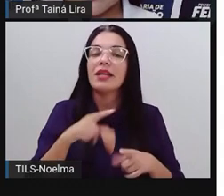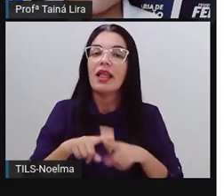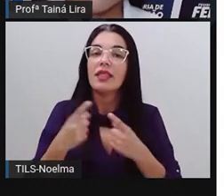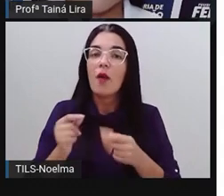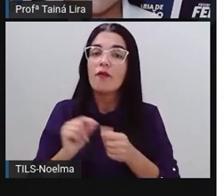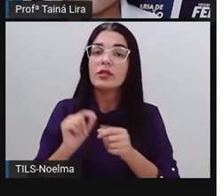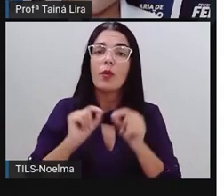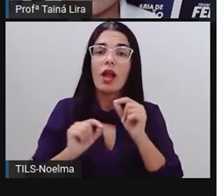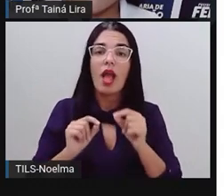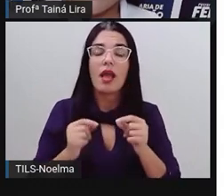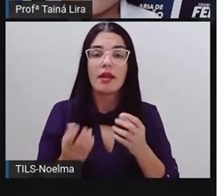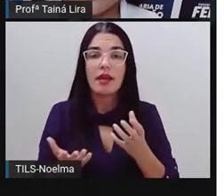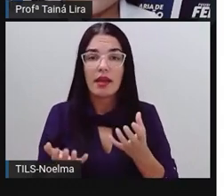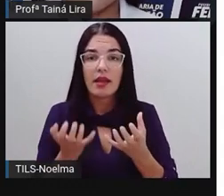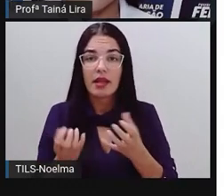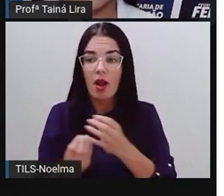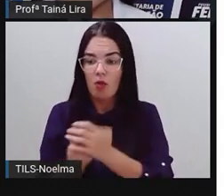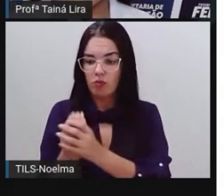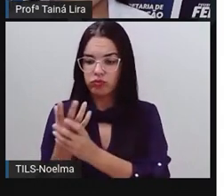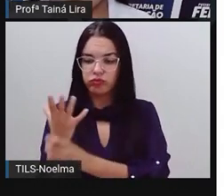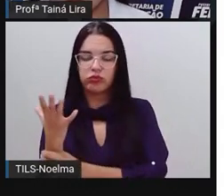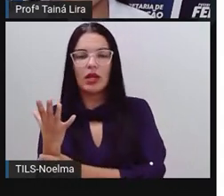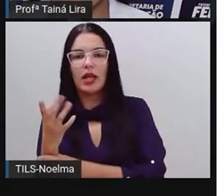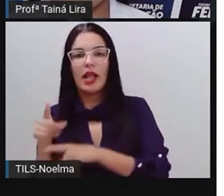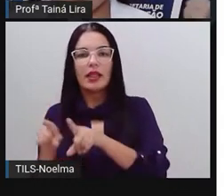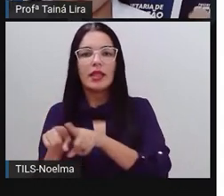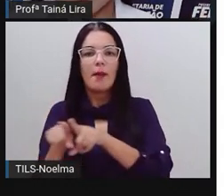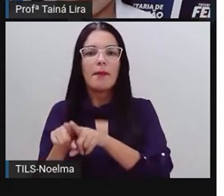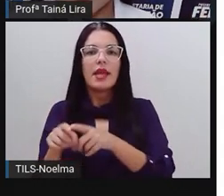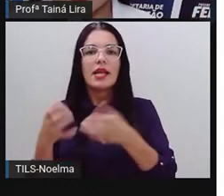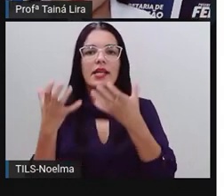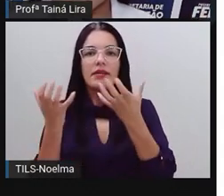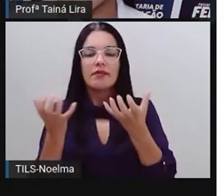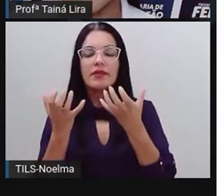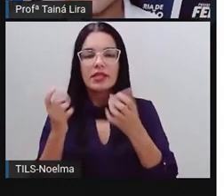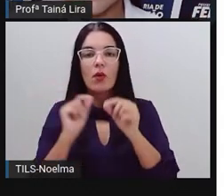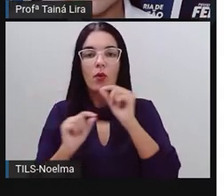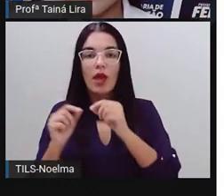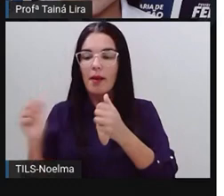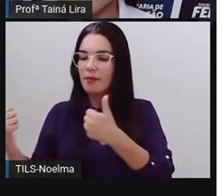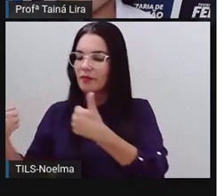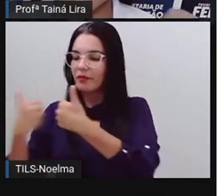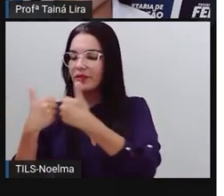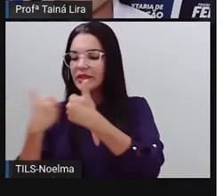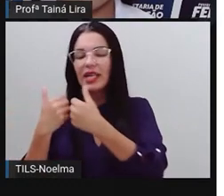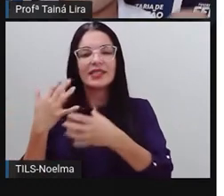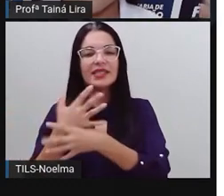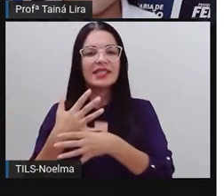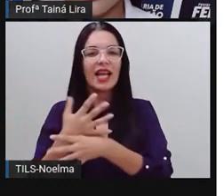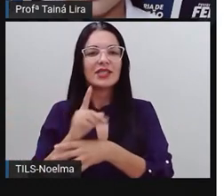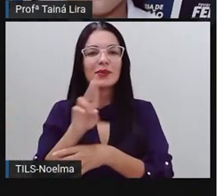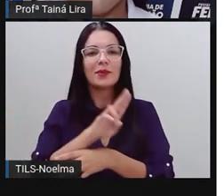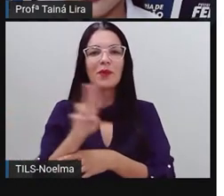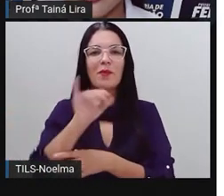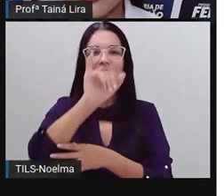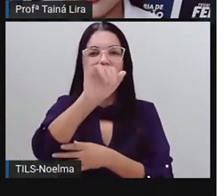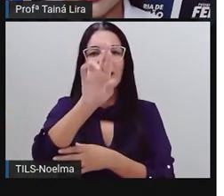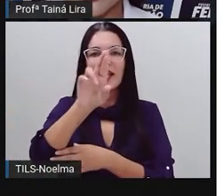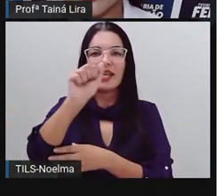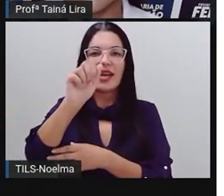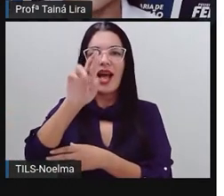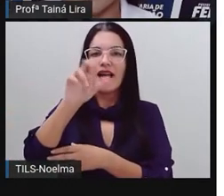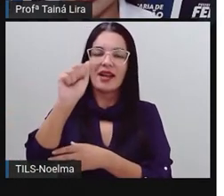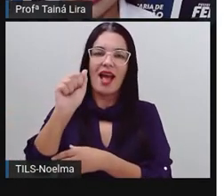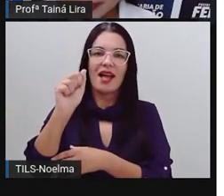vidas eles também ocuparam uma cidade vizinha a nossa cidade que é Irará que é uma cidade vizinha que a